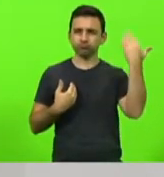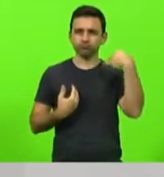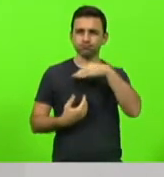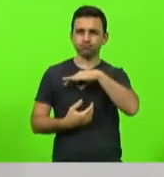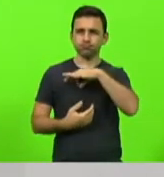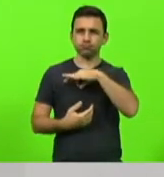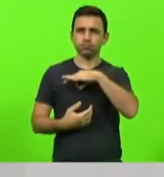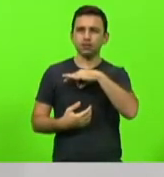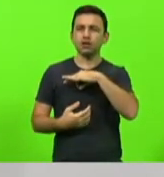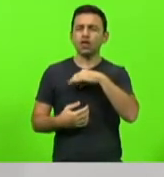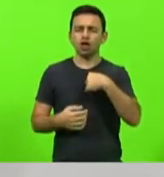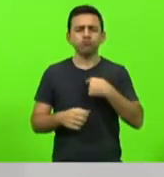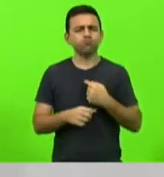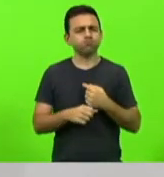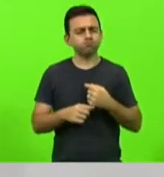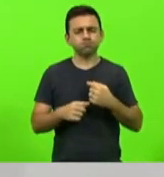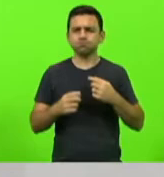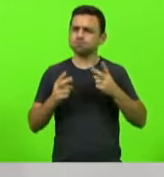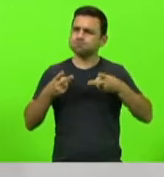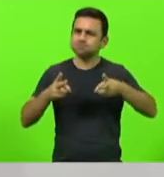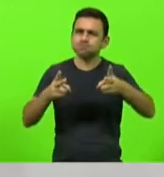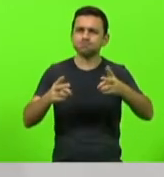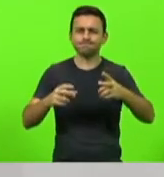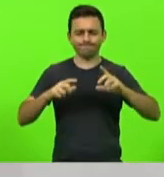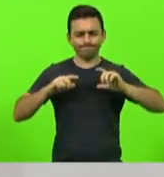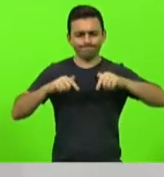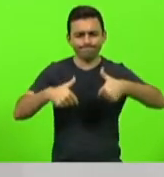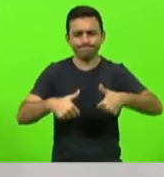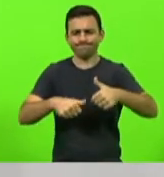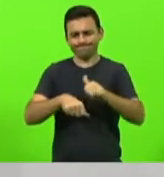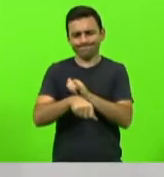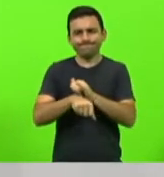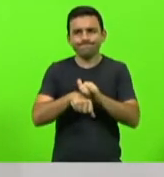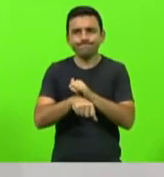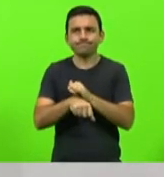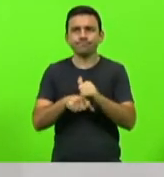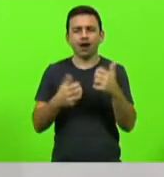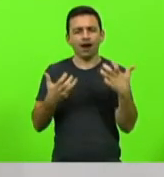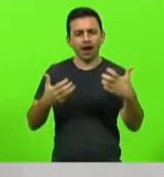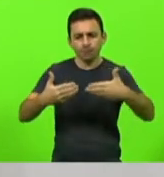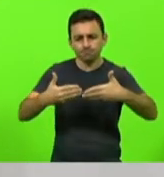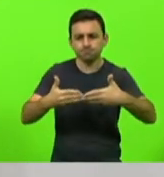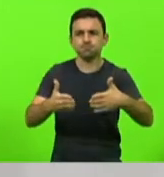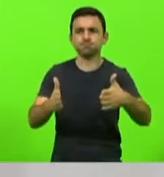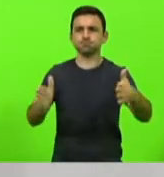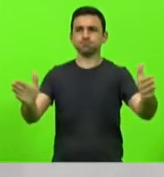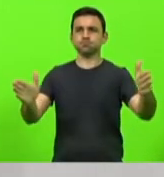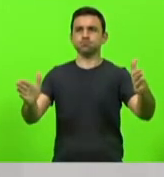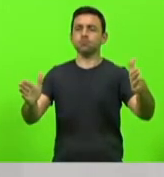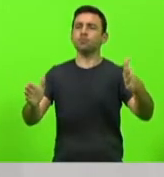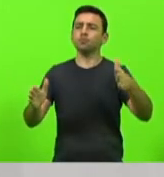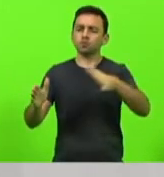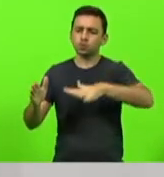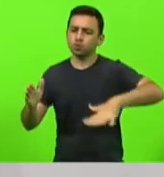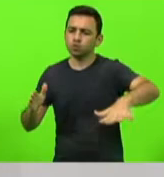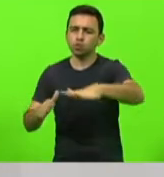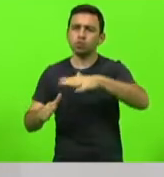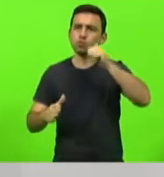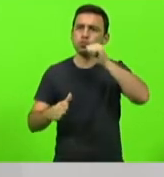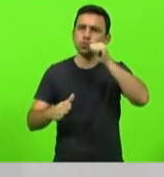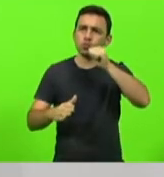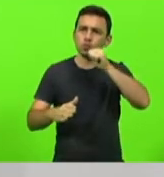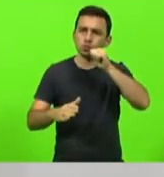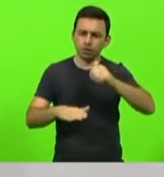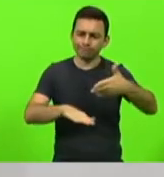algumas ações que abriam espaço, ou mais espaço, para a participação